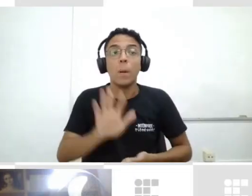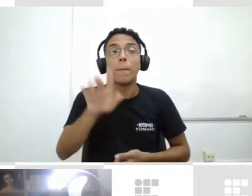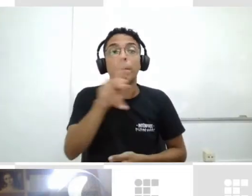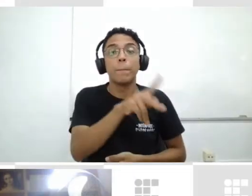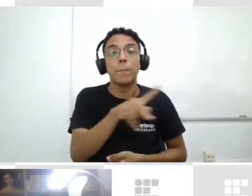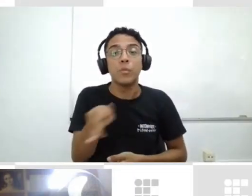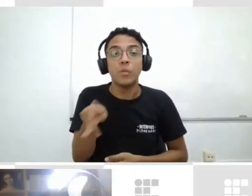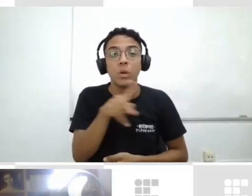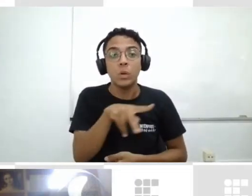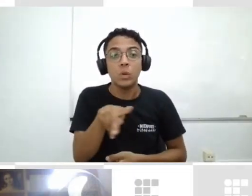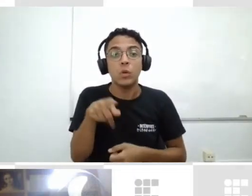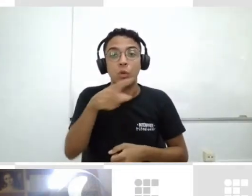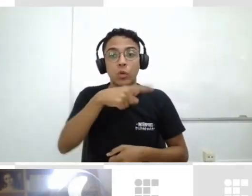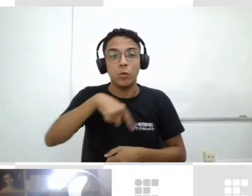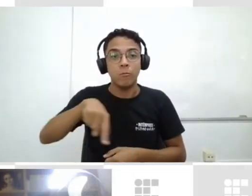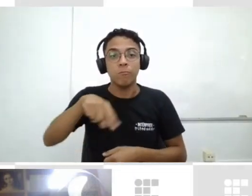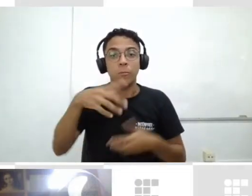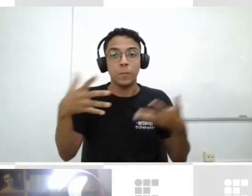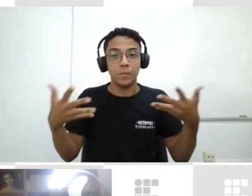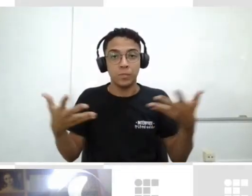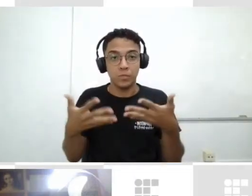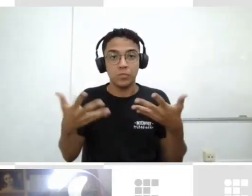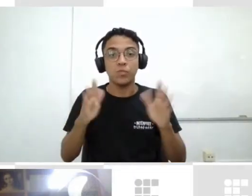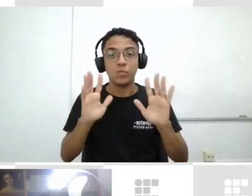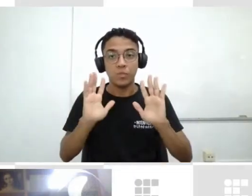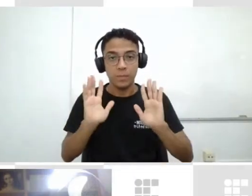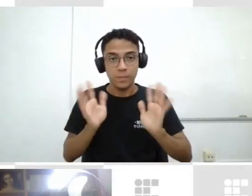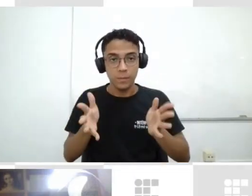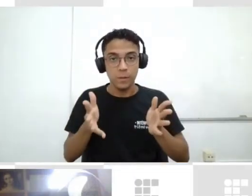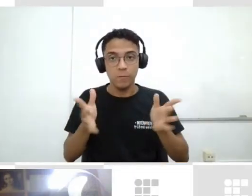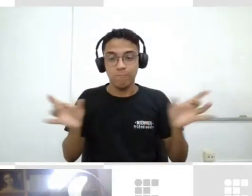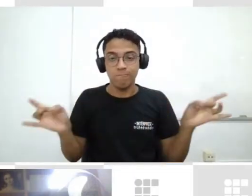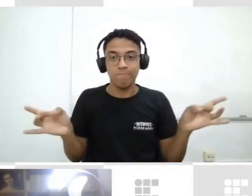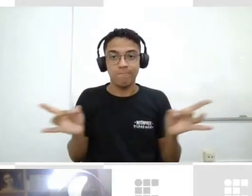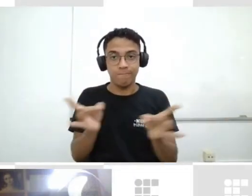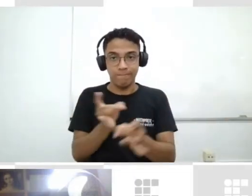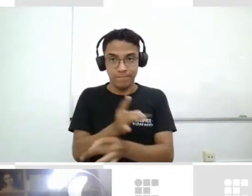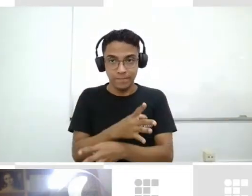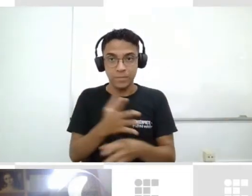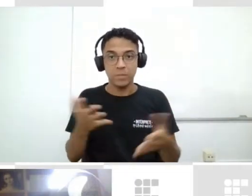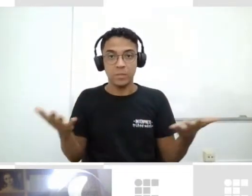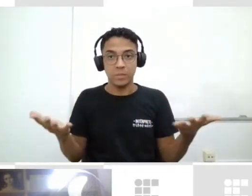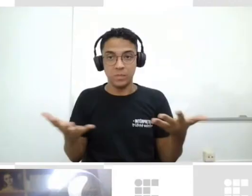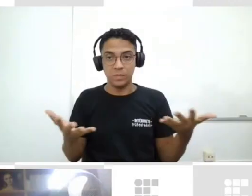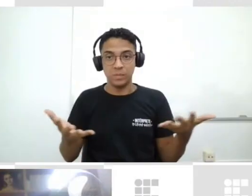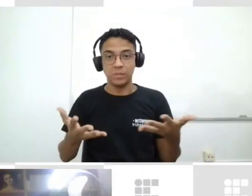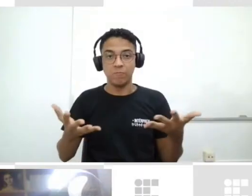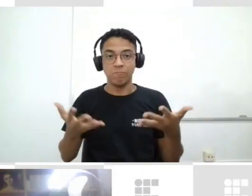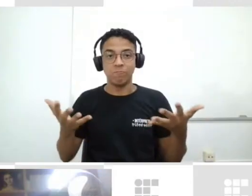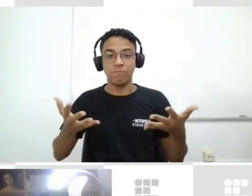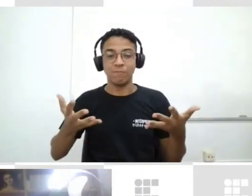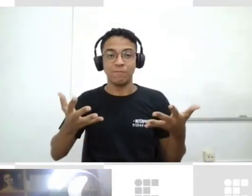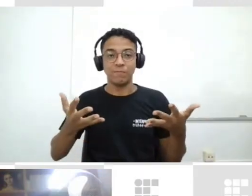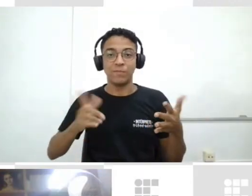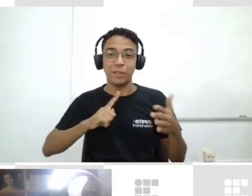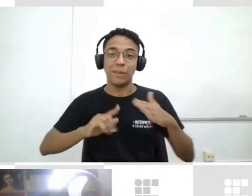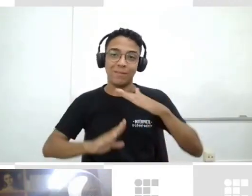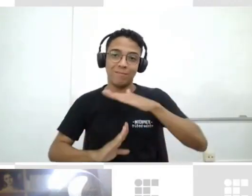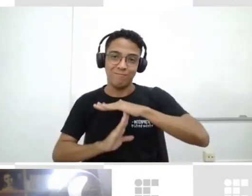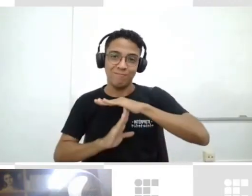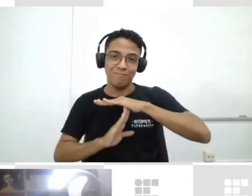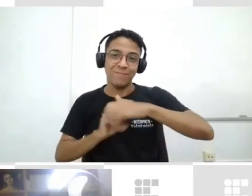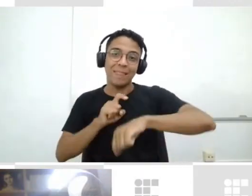Professora, nós nos encaminhamos, então, ao encerramento, né, dado ao nosso limite de tempo,